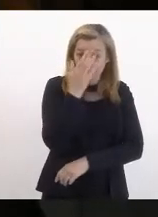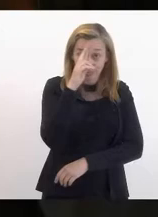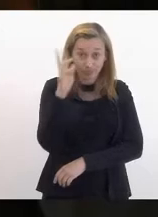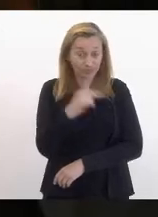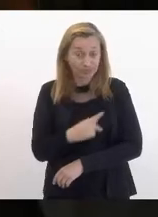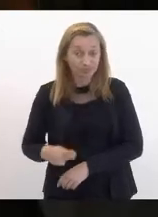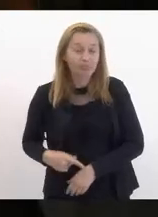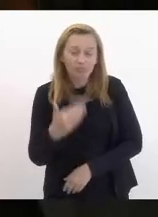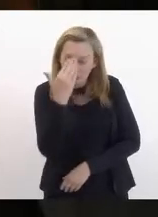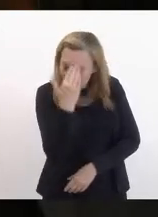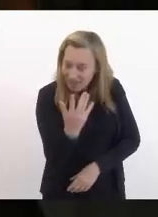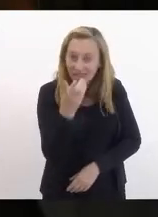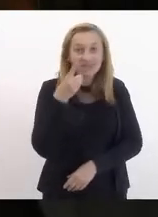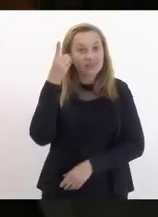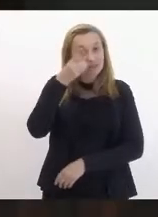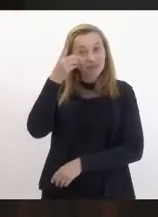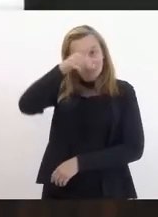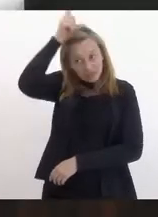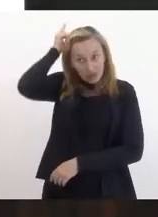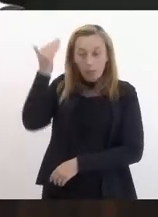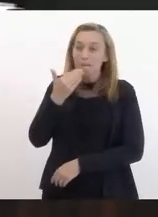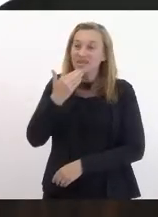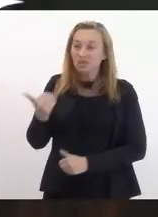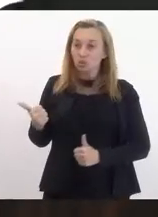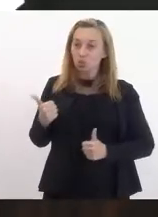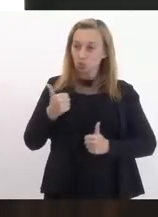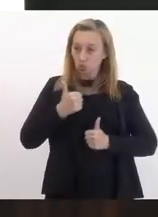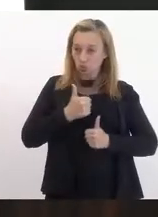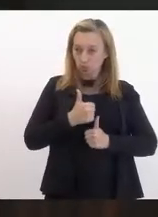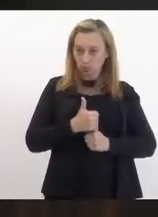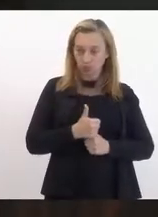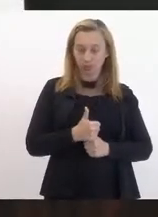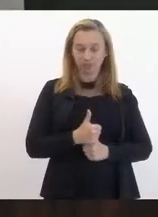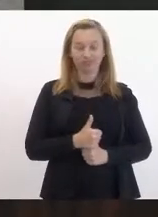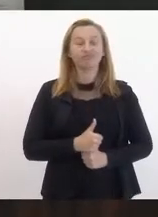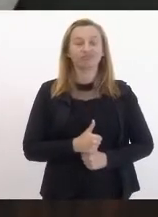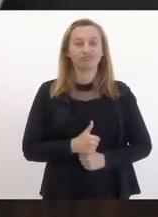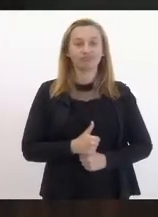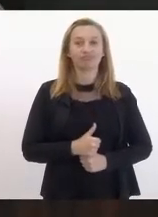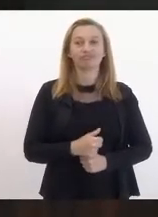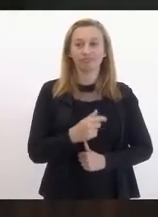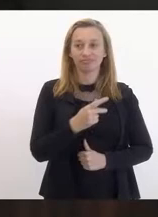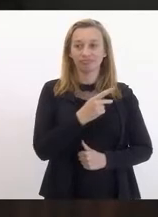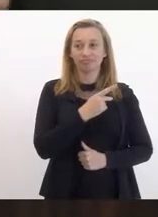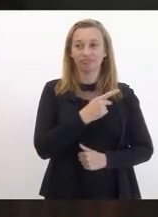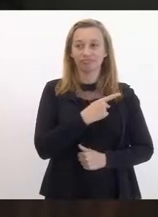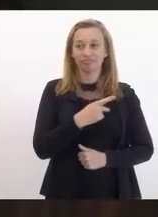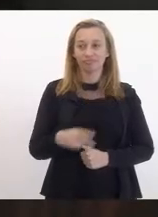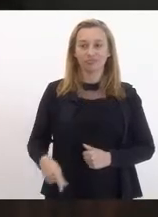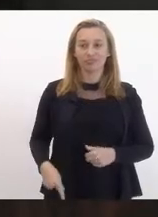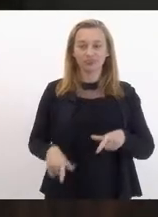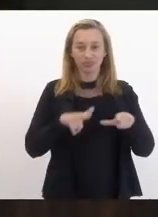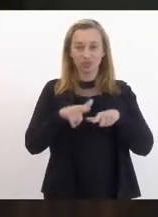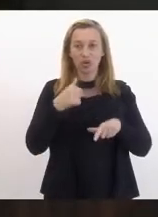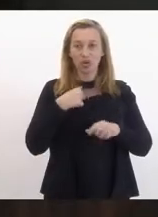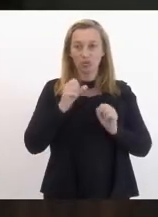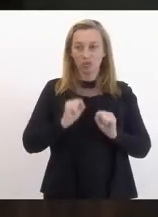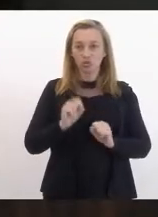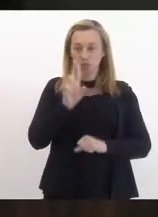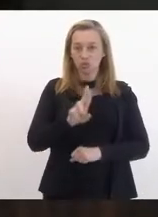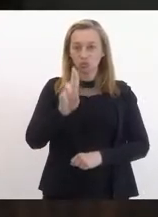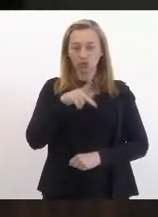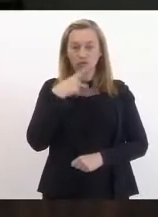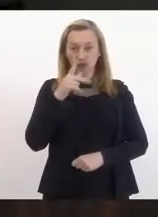presidente. Obrigado, deputado Luiz Paulo. Eu solicito a Vossa Excelência a gentileza de assumir a presidência dos trabalhos para que eu possa fazer uso da tribuna